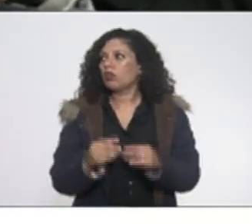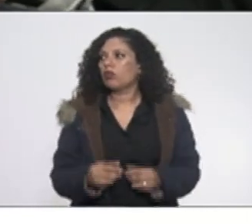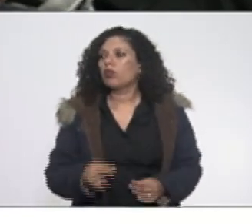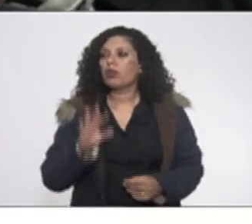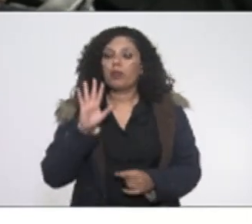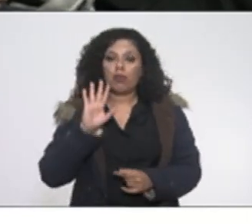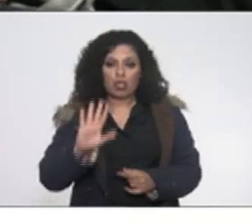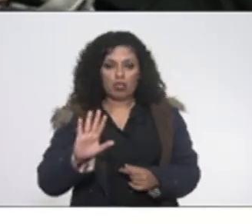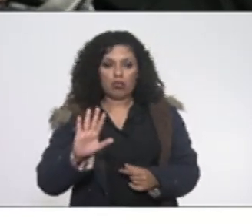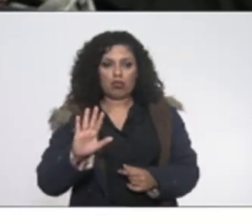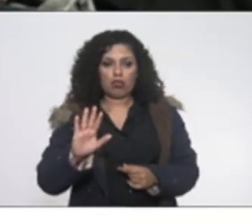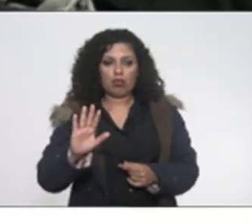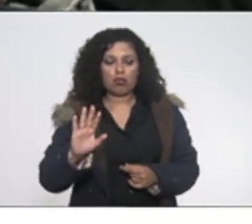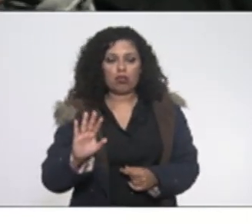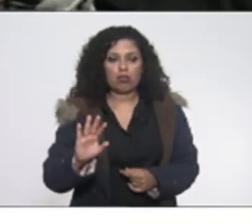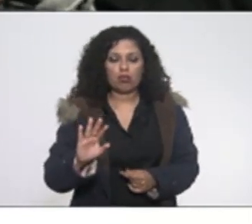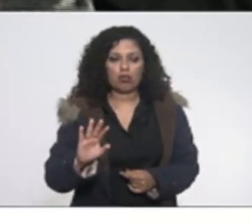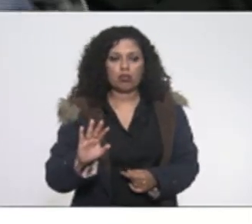Mas